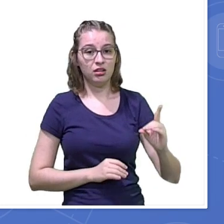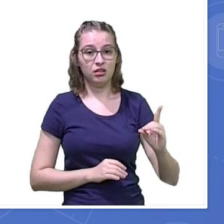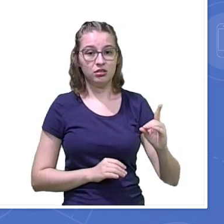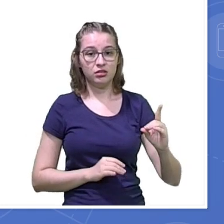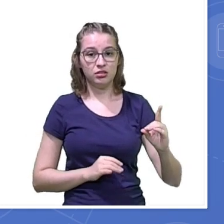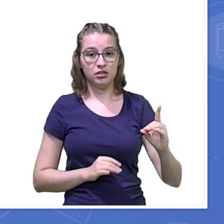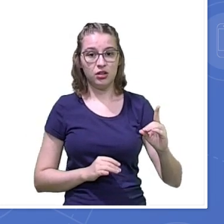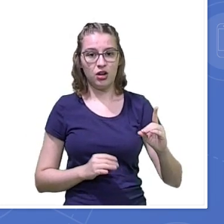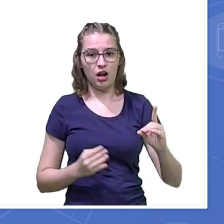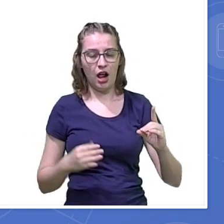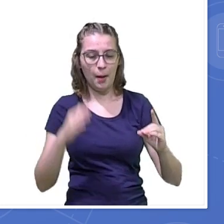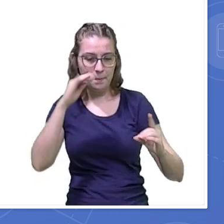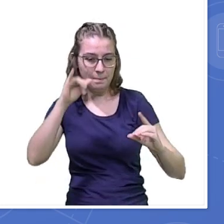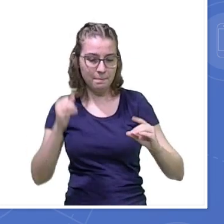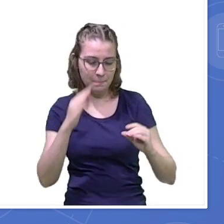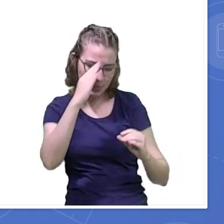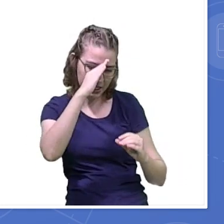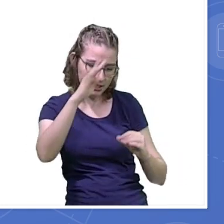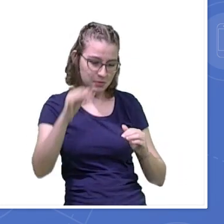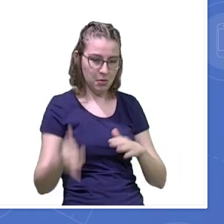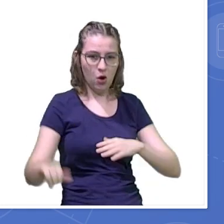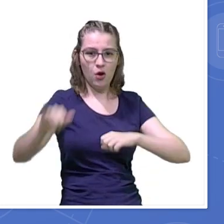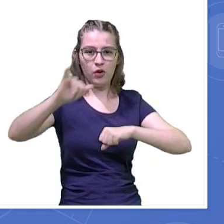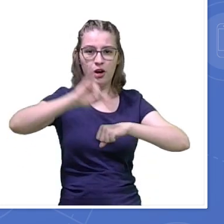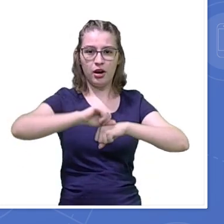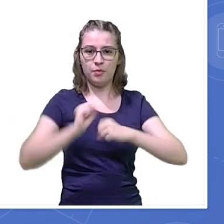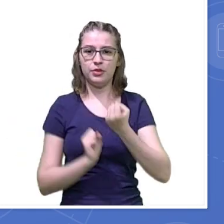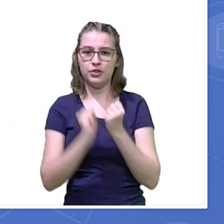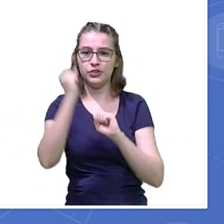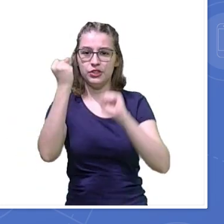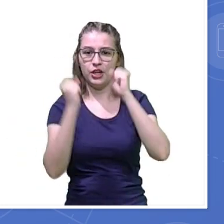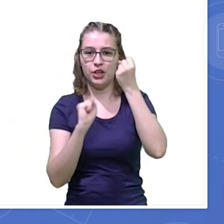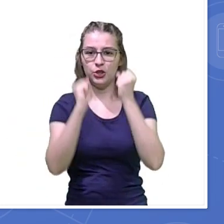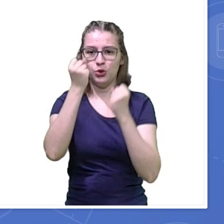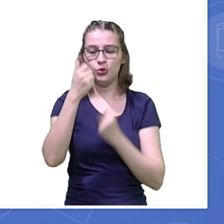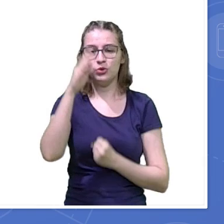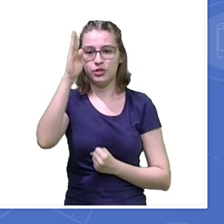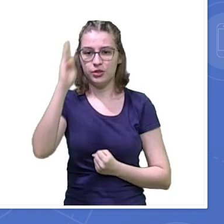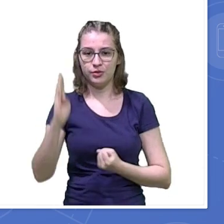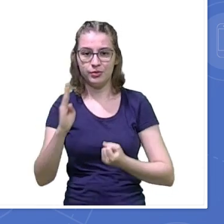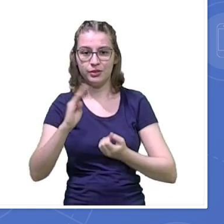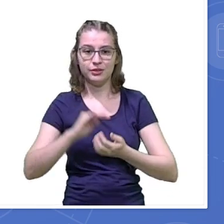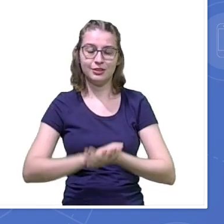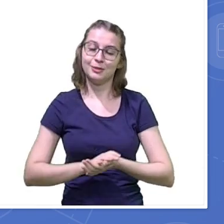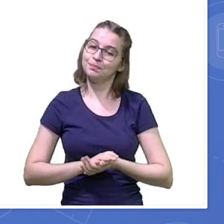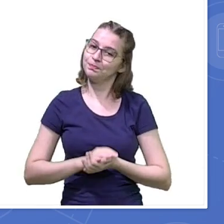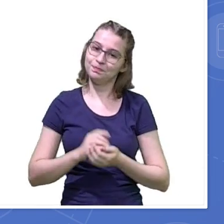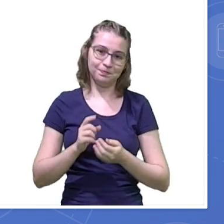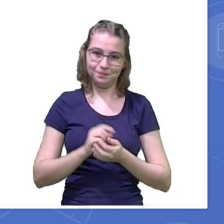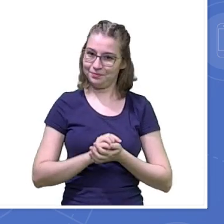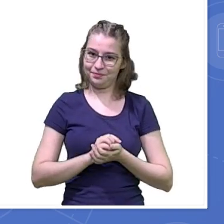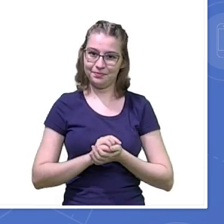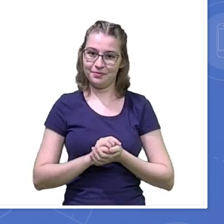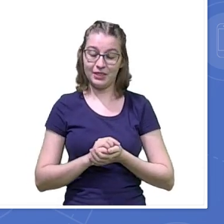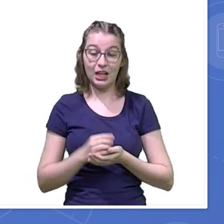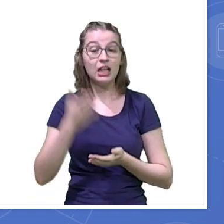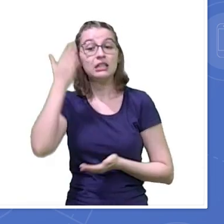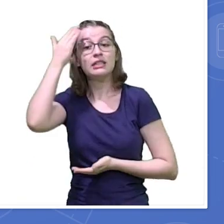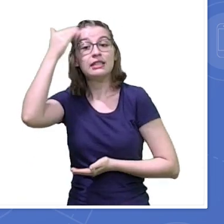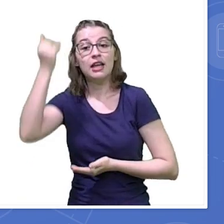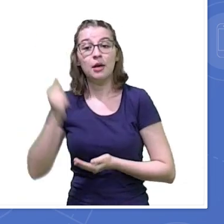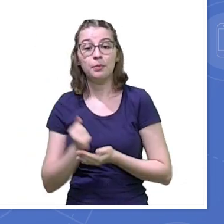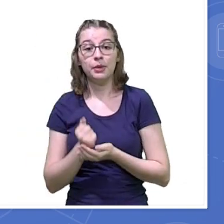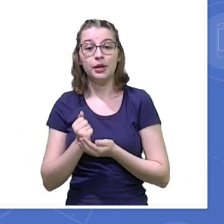centro fabril, reunindo a futura indústria de base no Brasil. A gente sabe muito bem que a indústria no Brasil, ela ficou muito